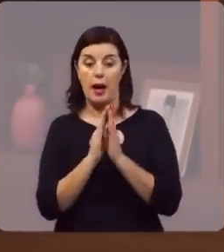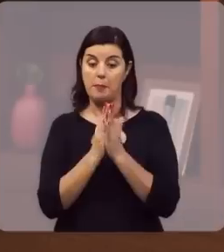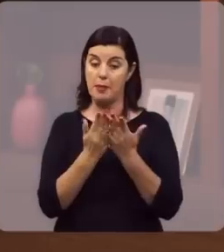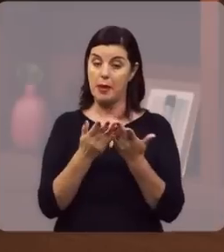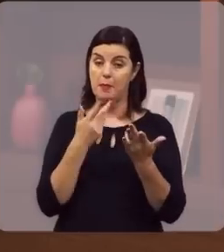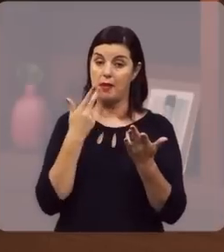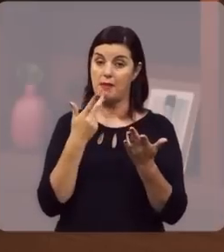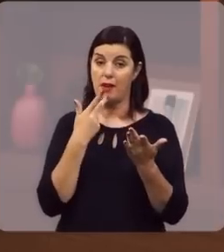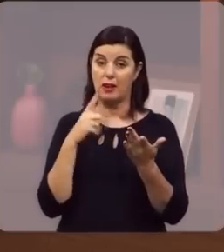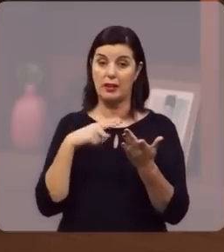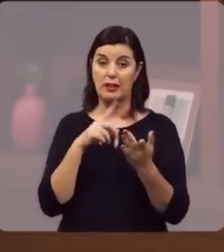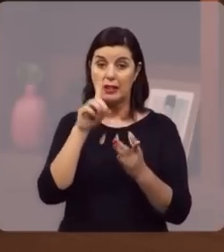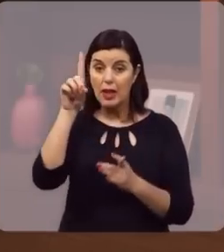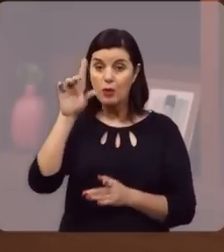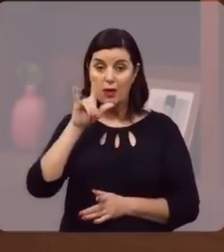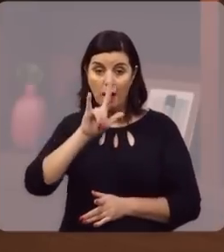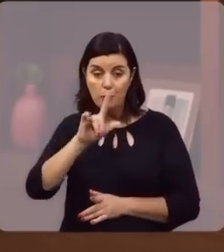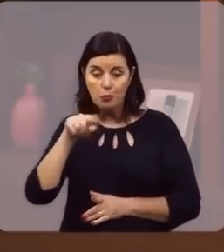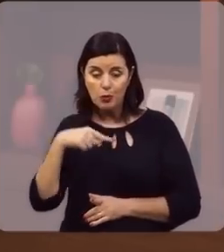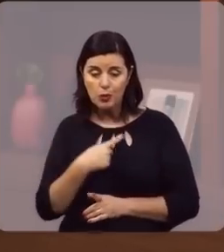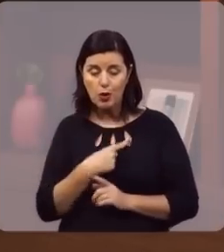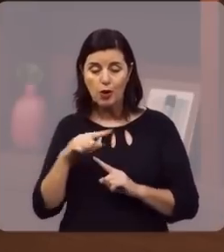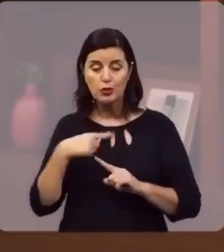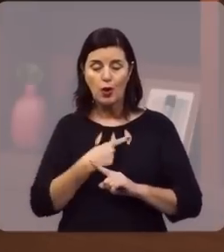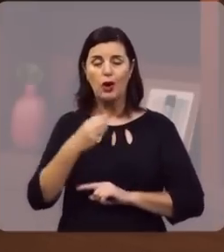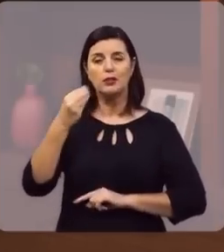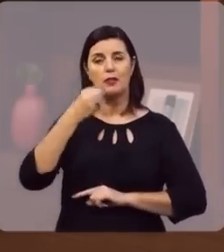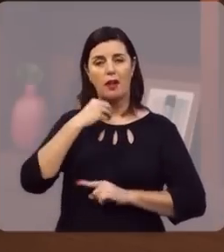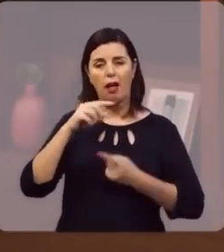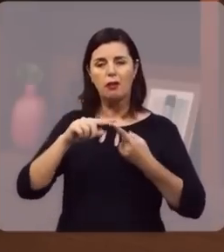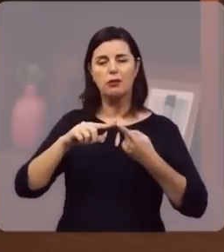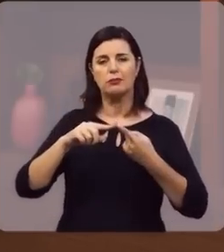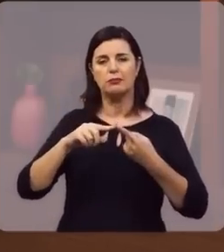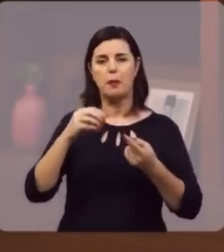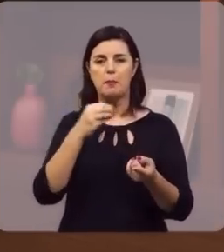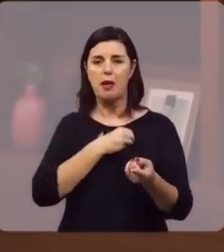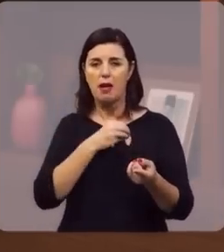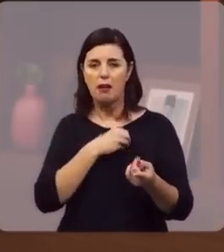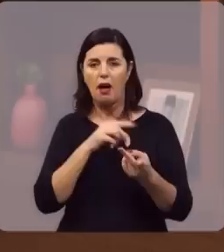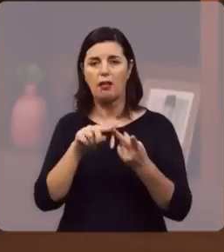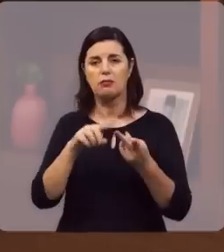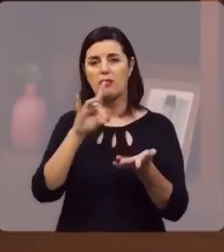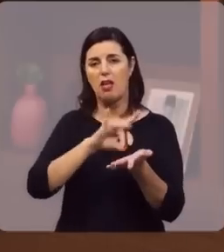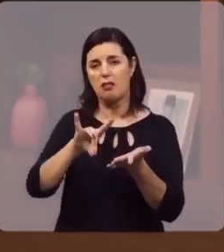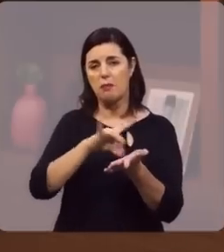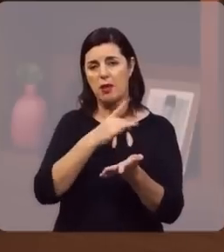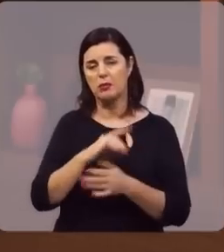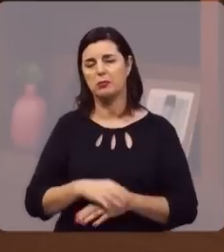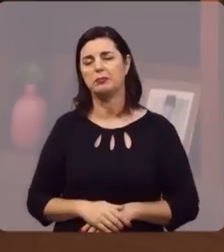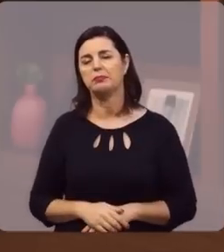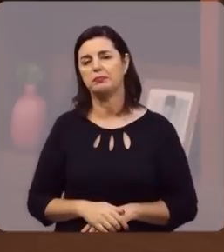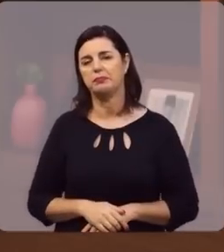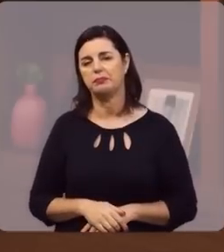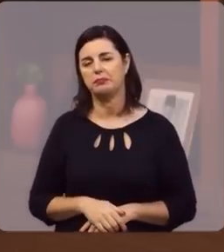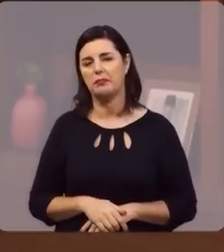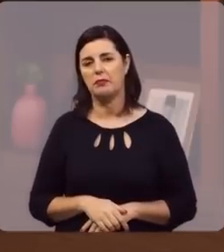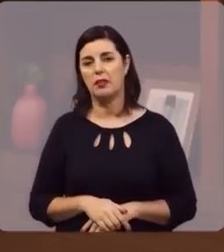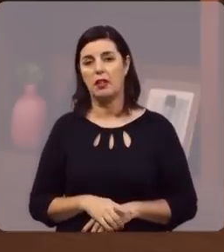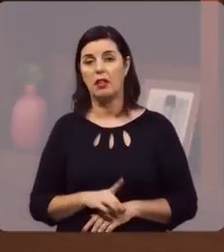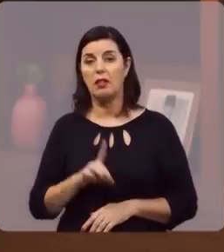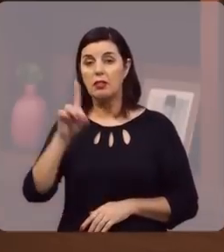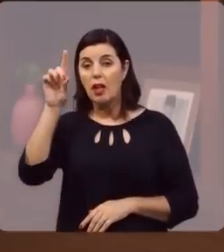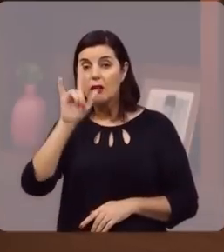sendo nós fracos e ímpios pecadores e inimigos e